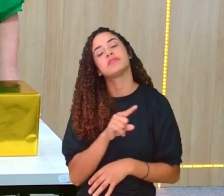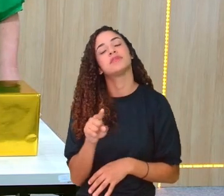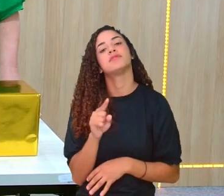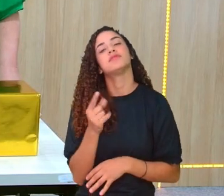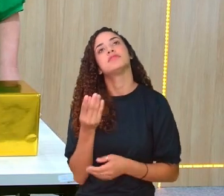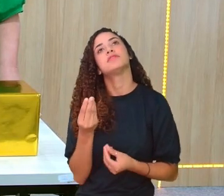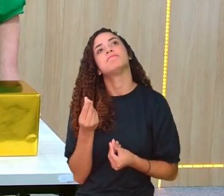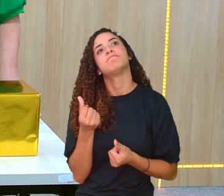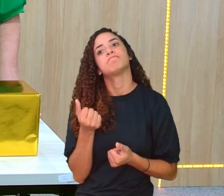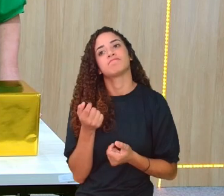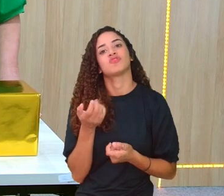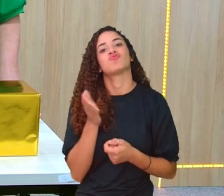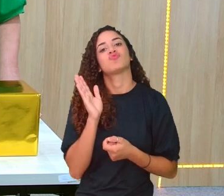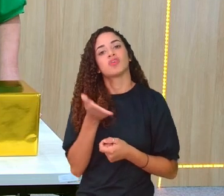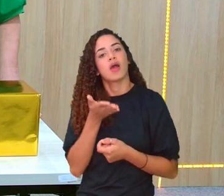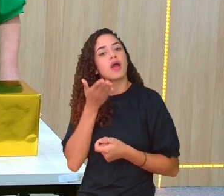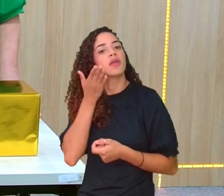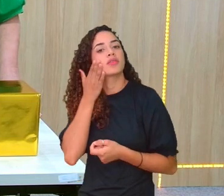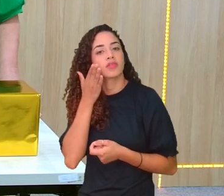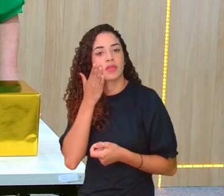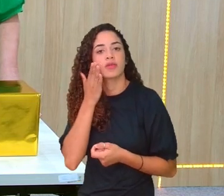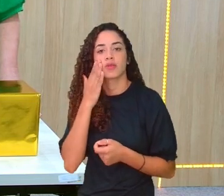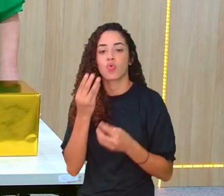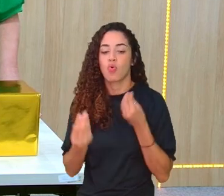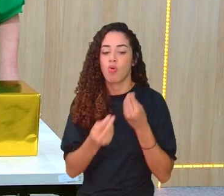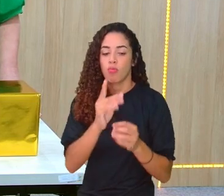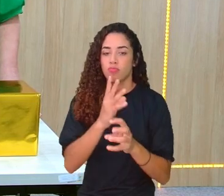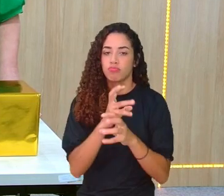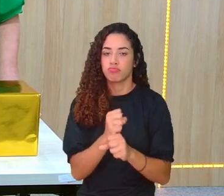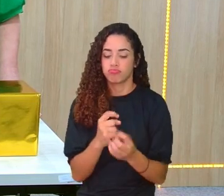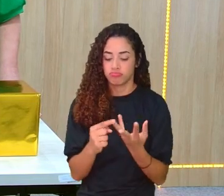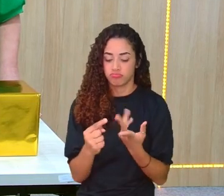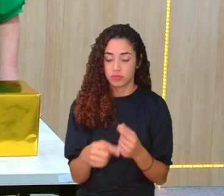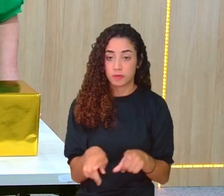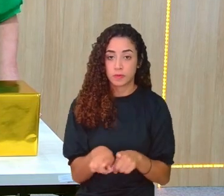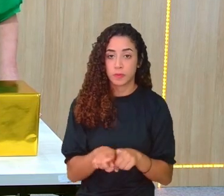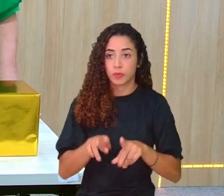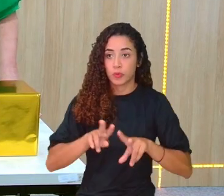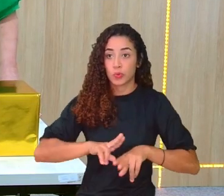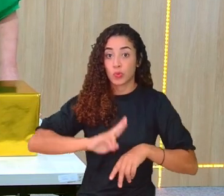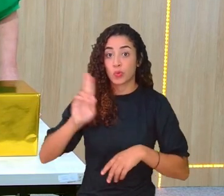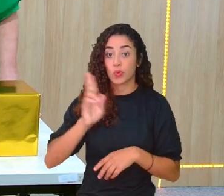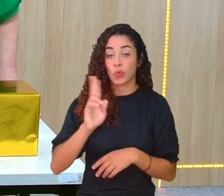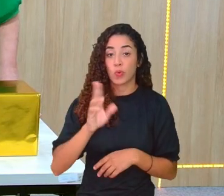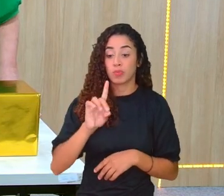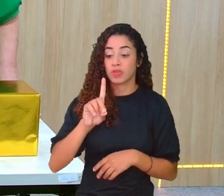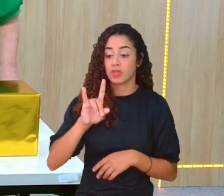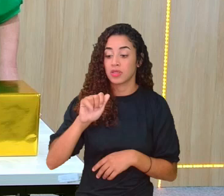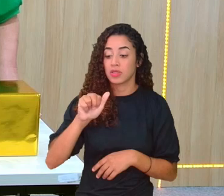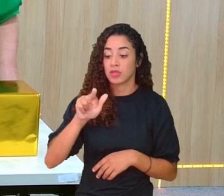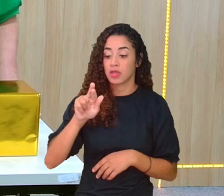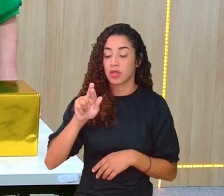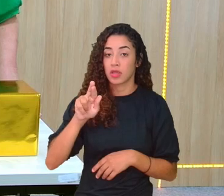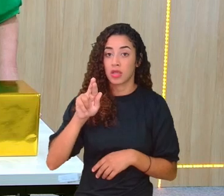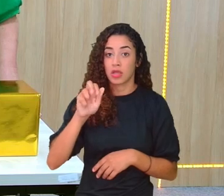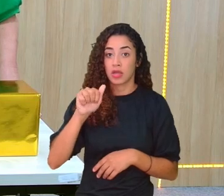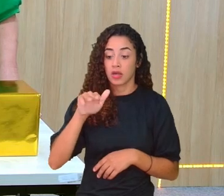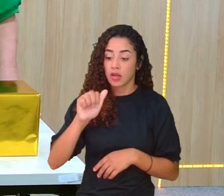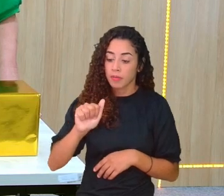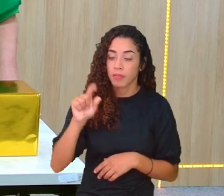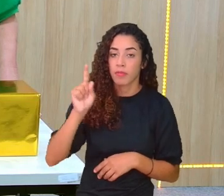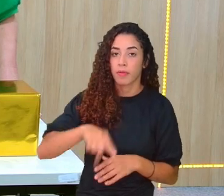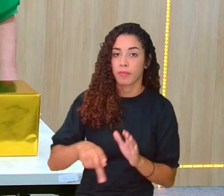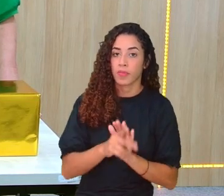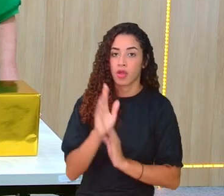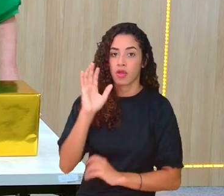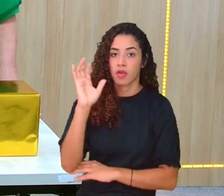ideia precisa desse tipo de contagem. O nome desse diagrama é o diagrama da árvore. Vocês vão usar ele